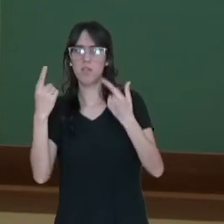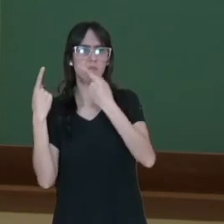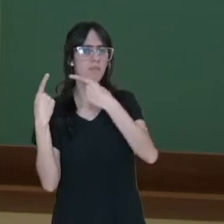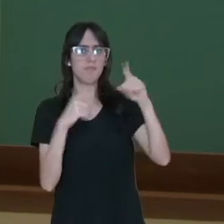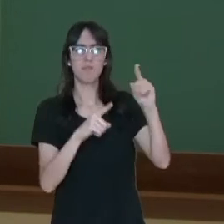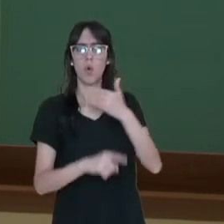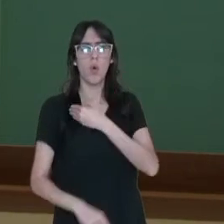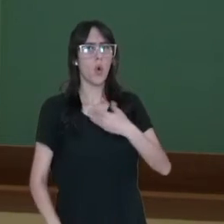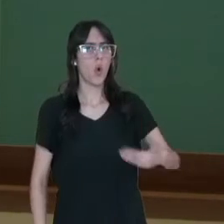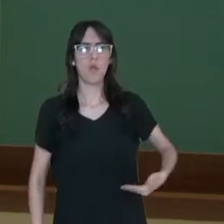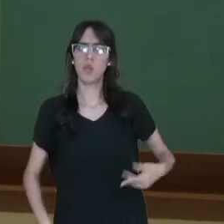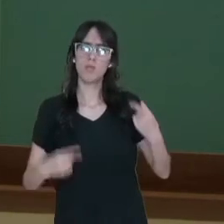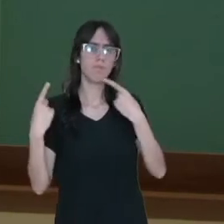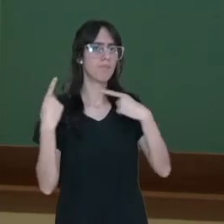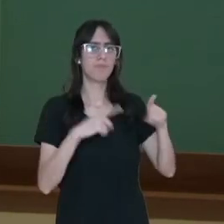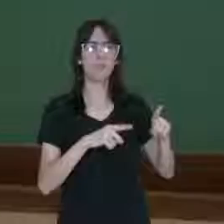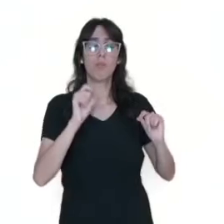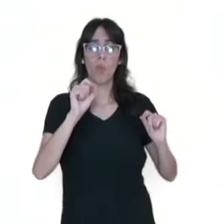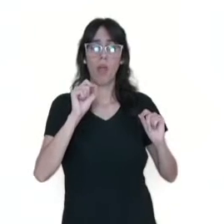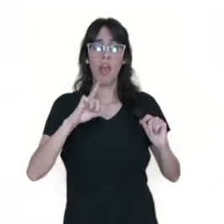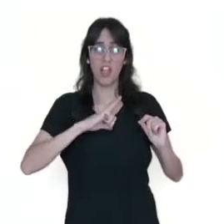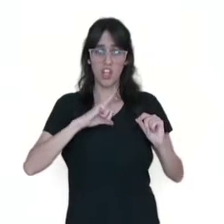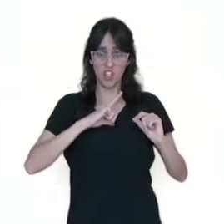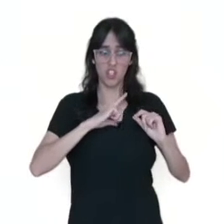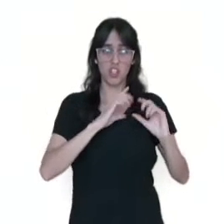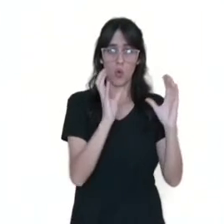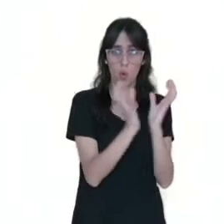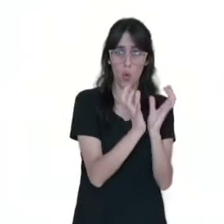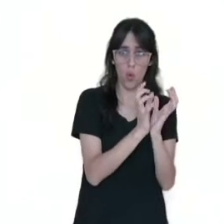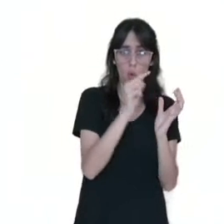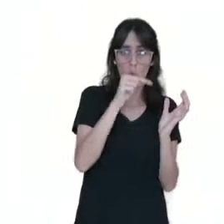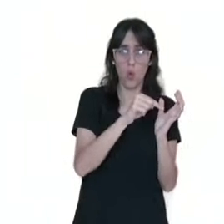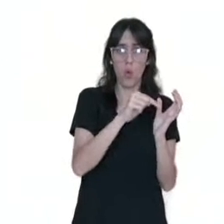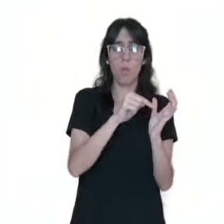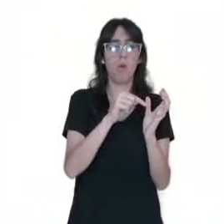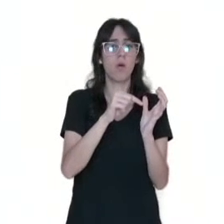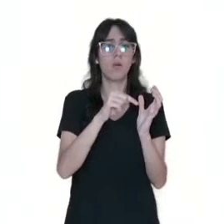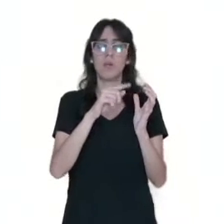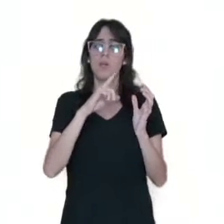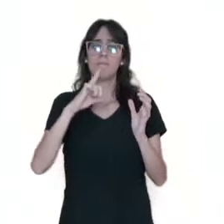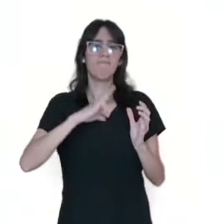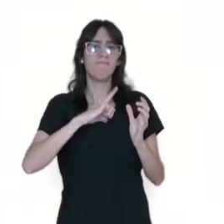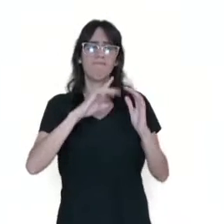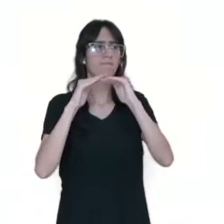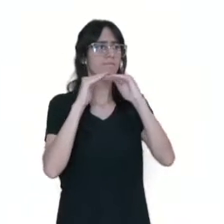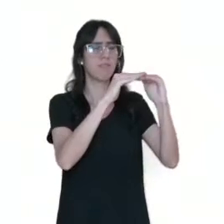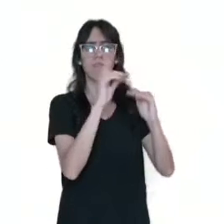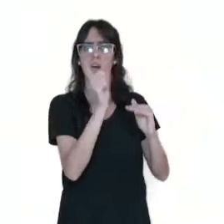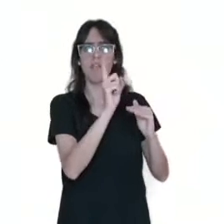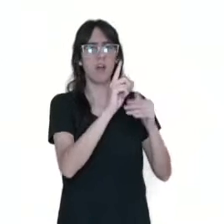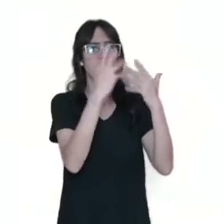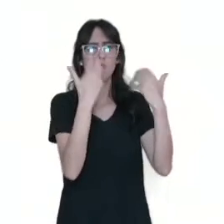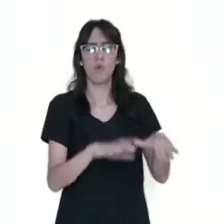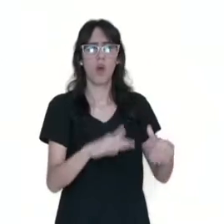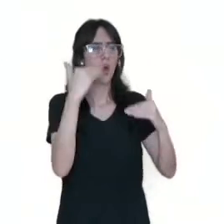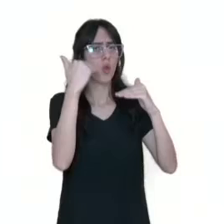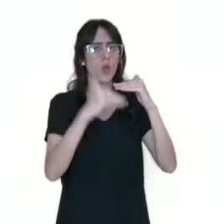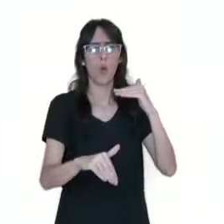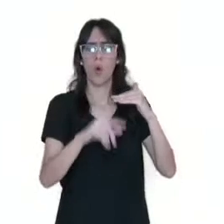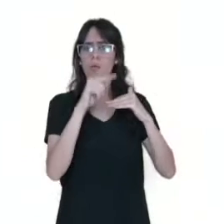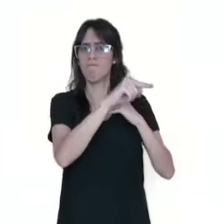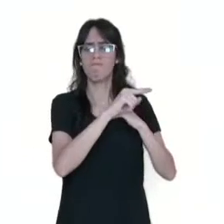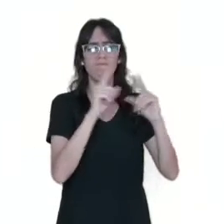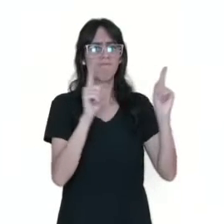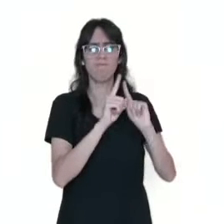Gorbachev. De um lado, um grupo queria impedir as reformas, porque isso tiraria a cara do socialismo